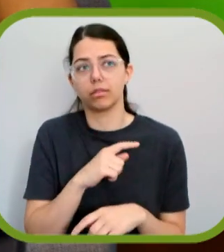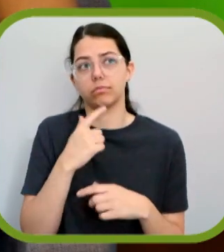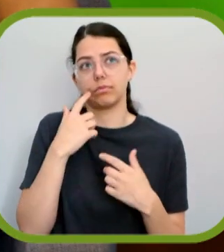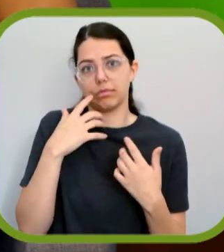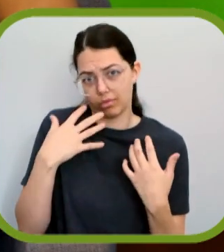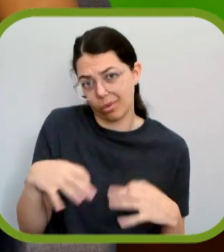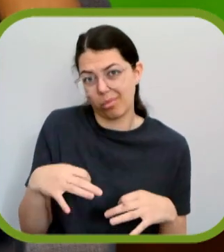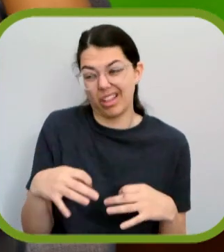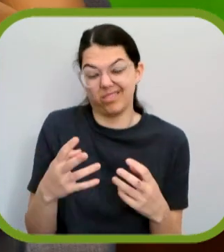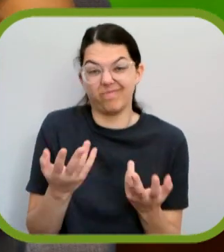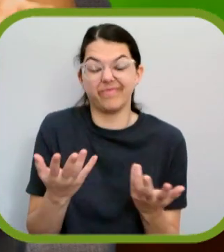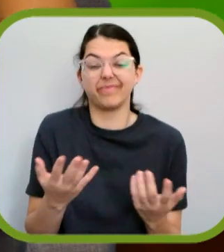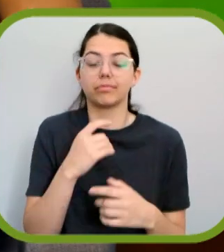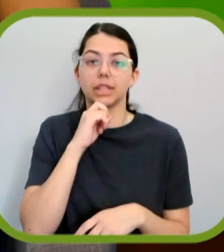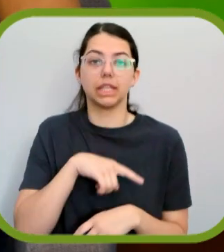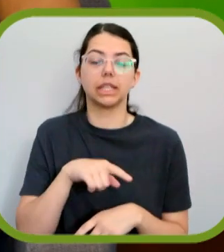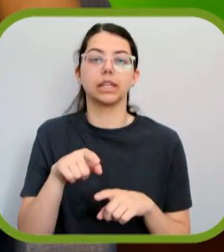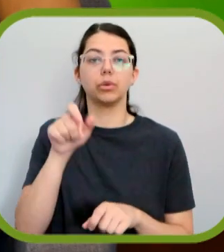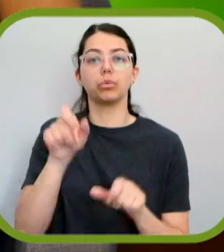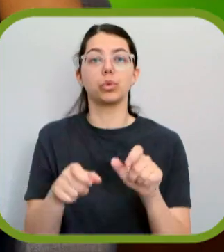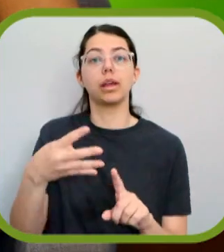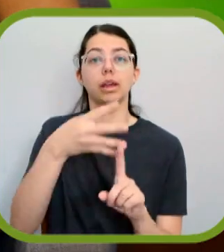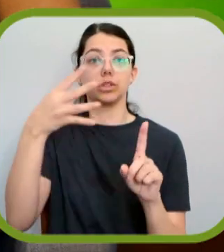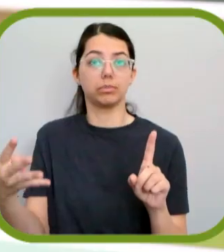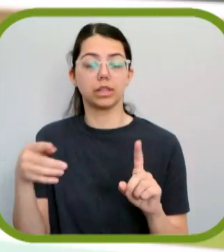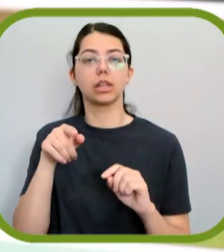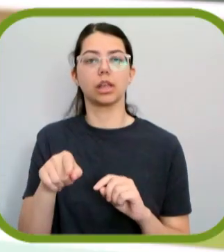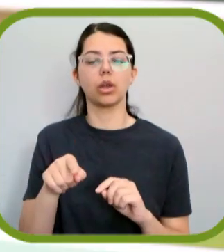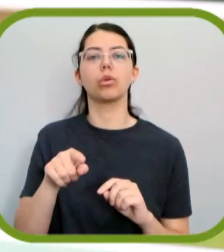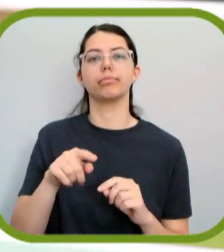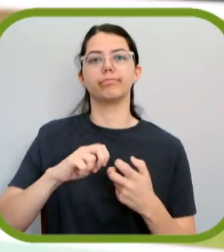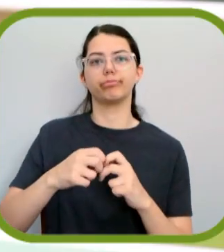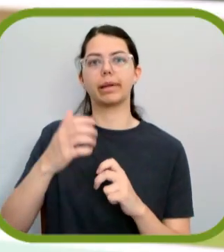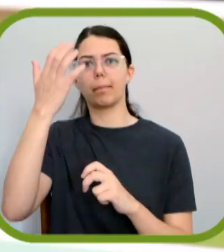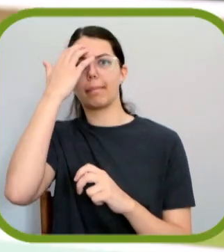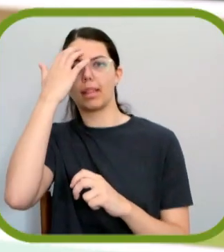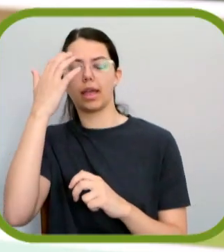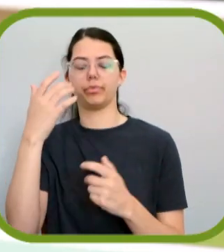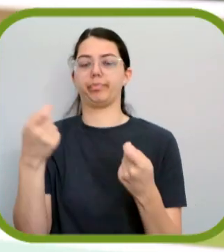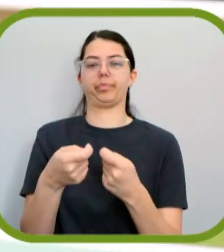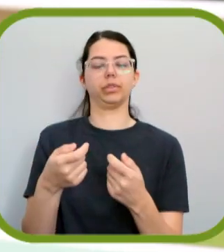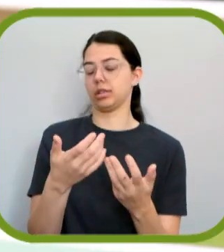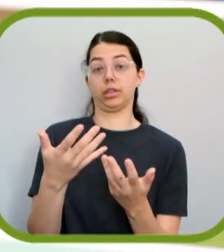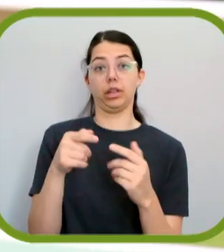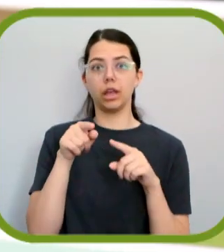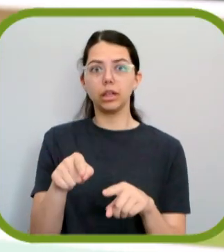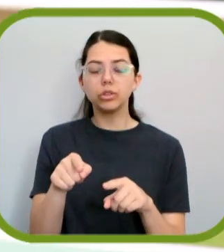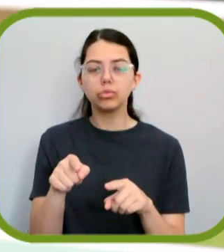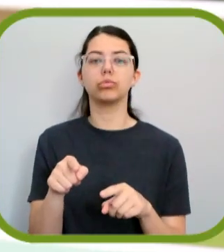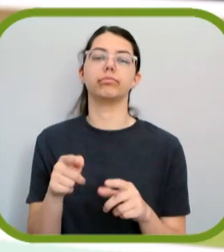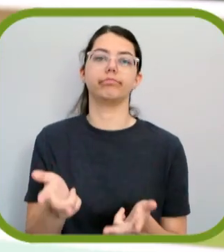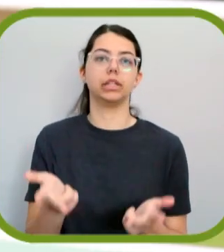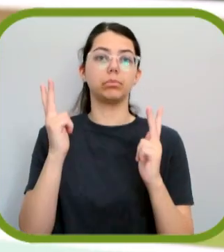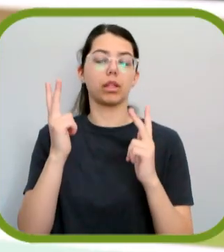normal associar e é possível associar pessoas LGBT a problemas mentais. Eu acho que isto é ir